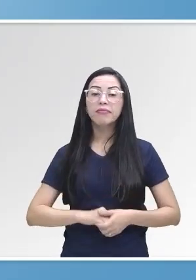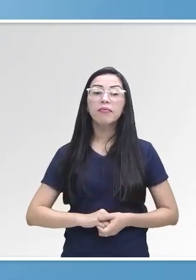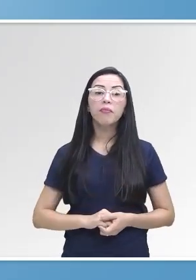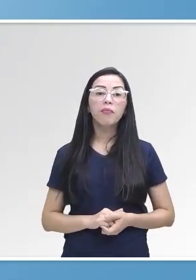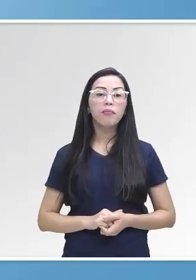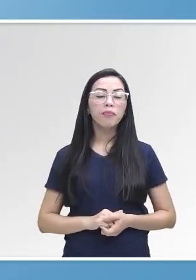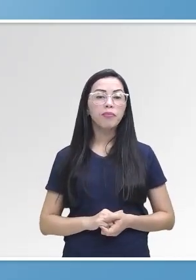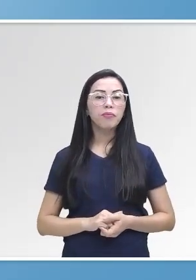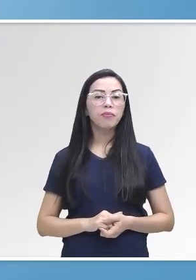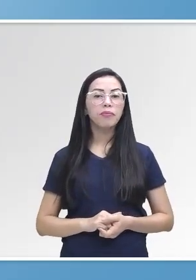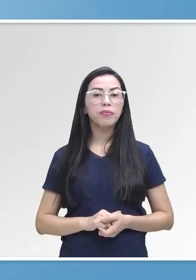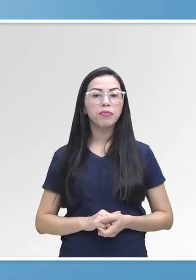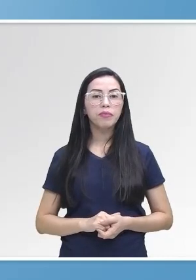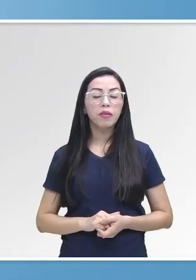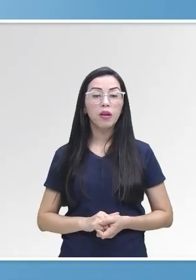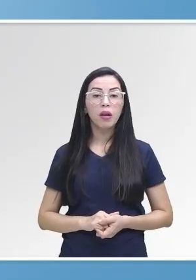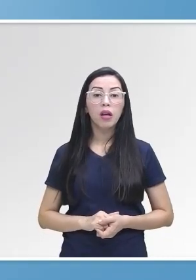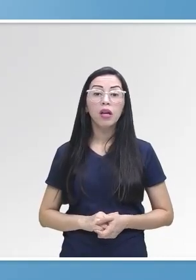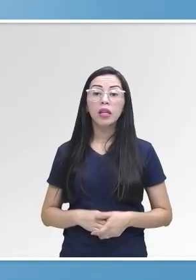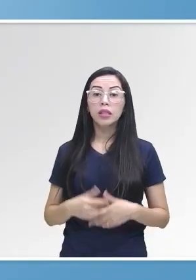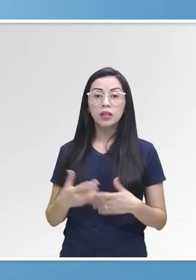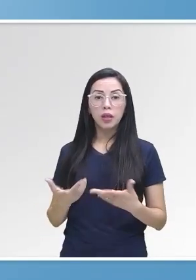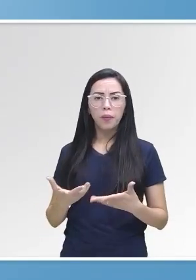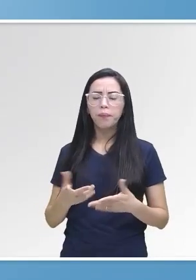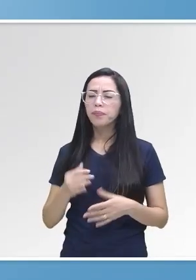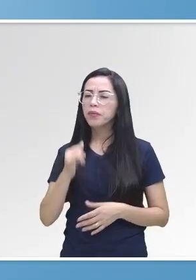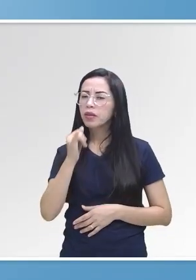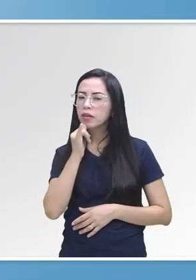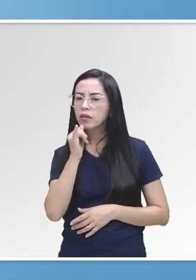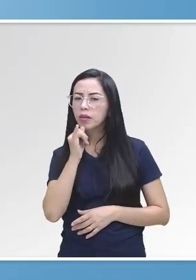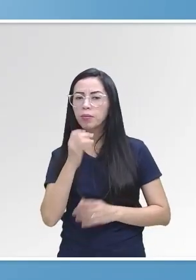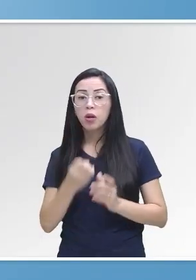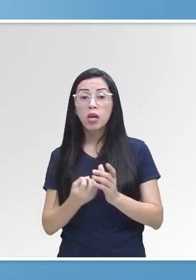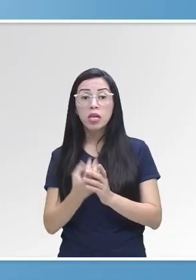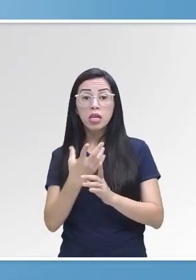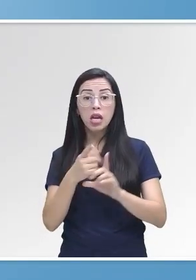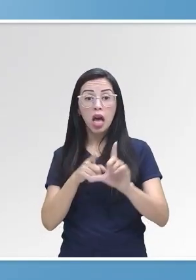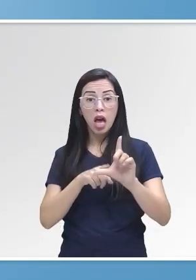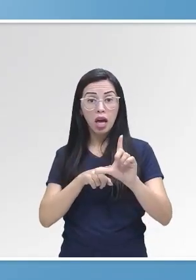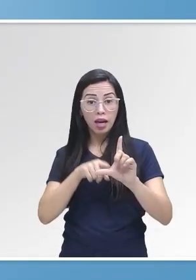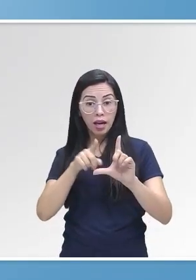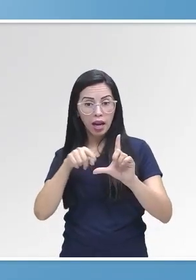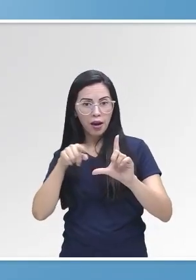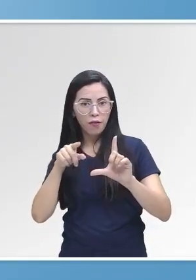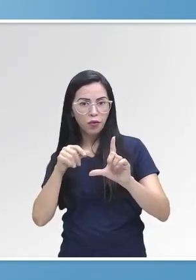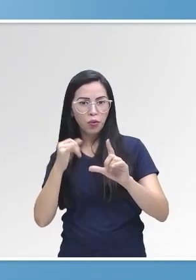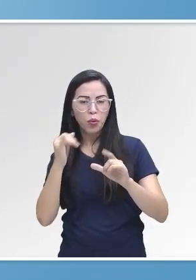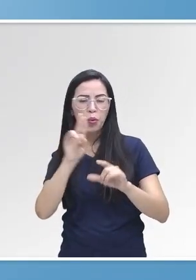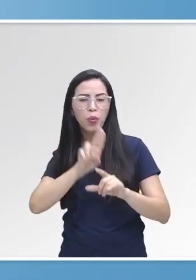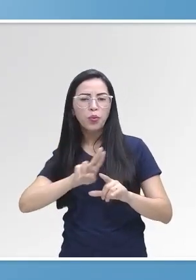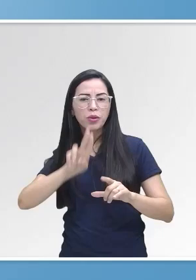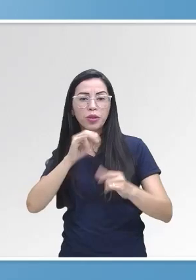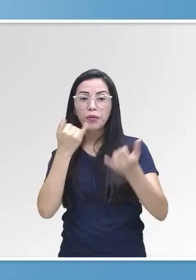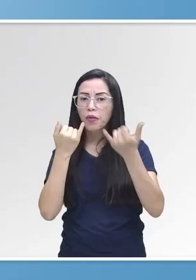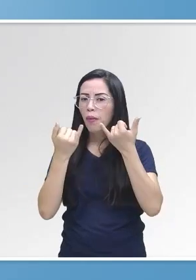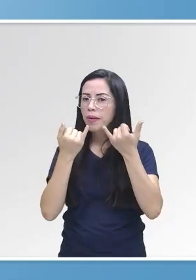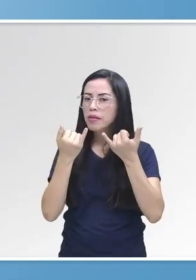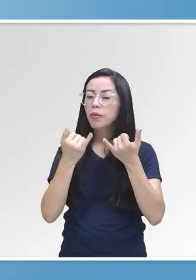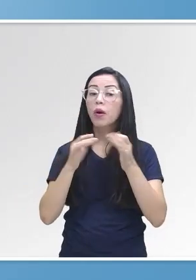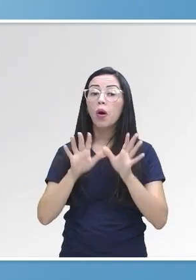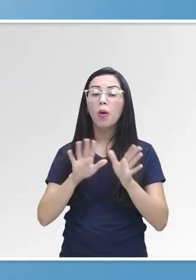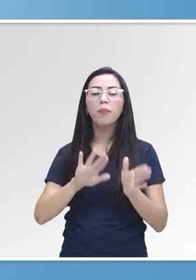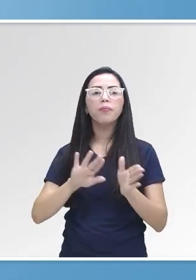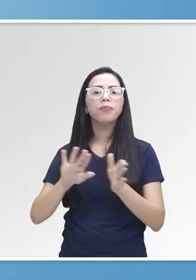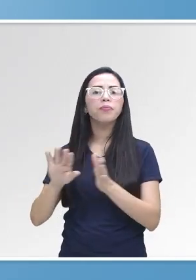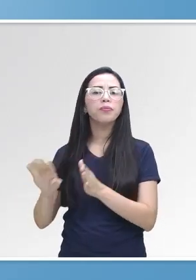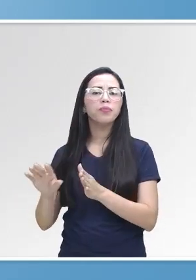lá a realizar gráfico através de dados coletados seu Paulo fez um levantamento